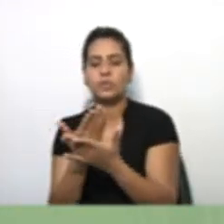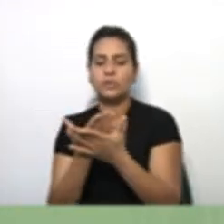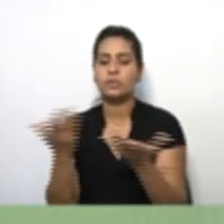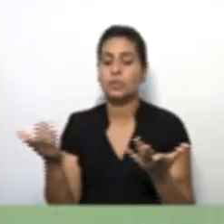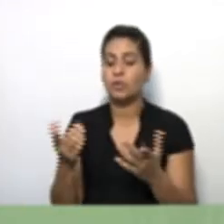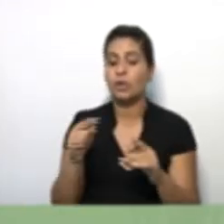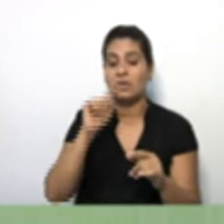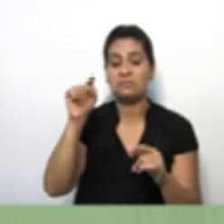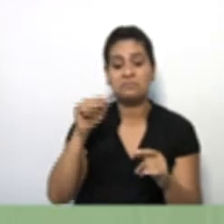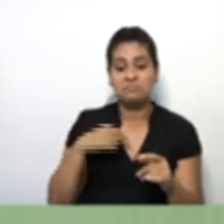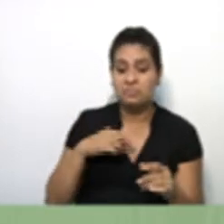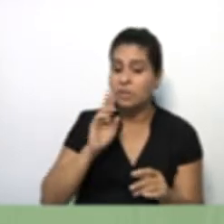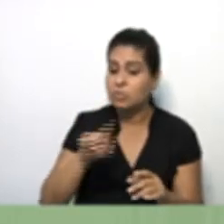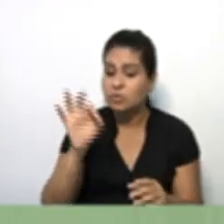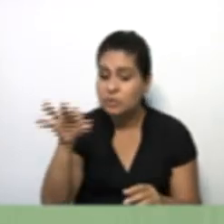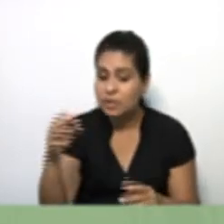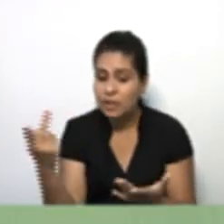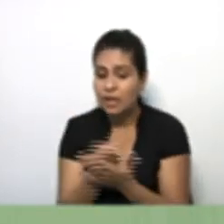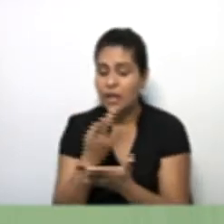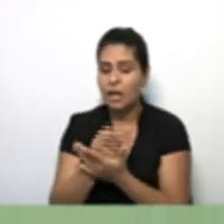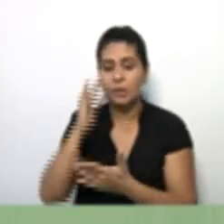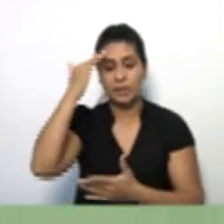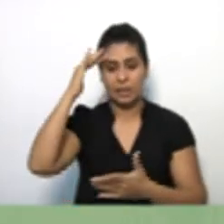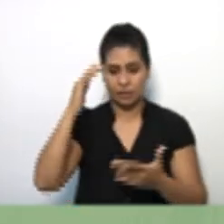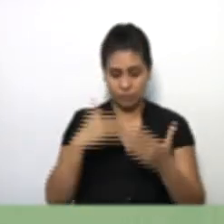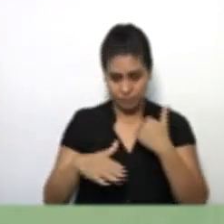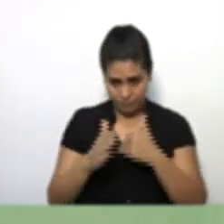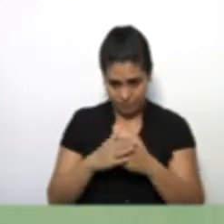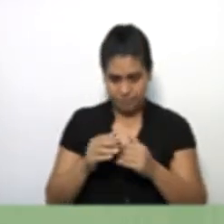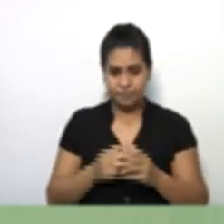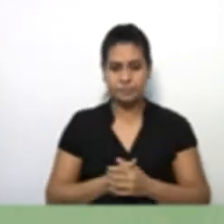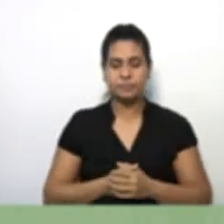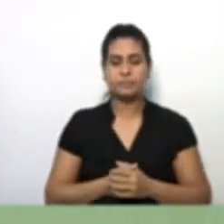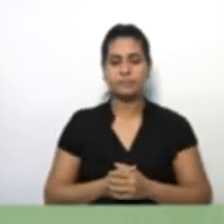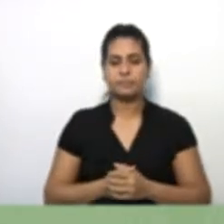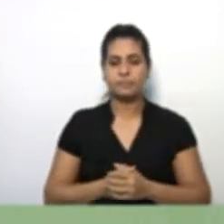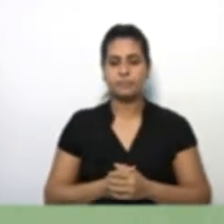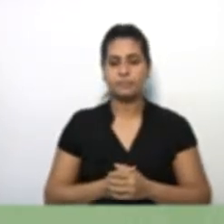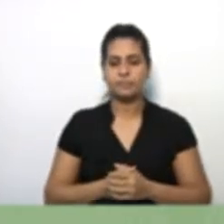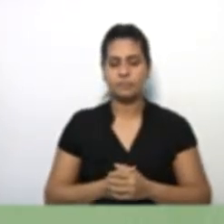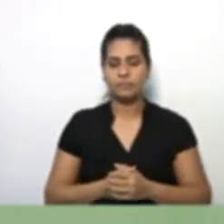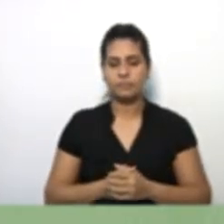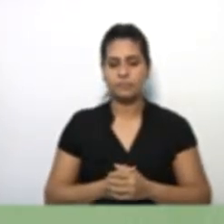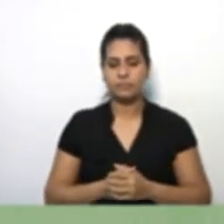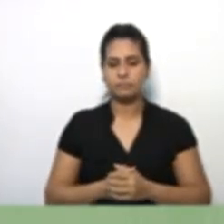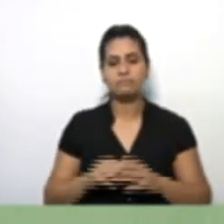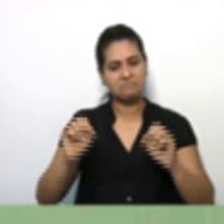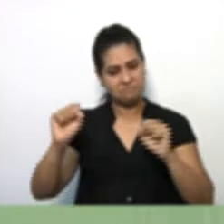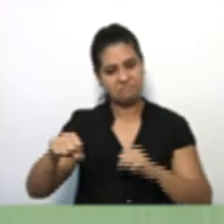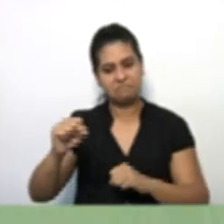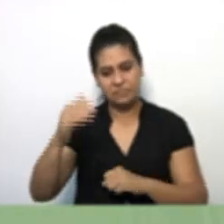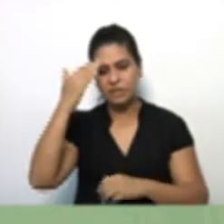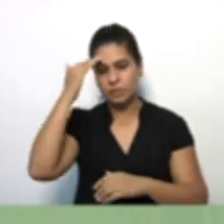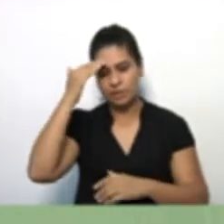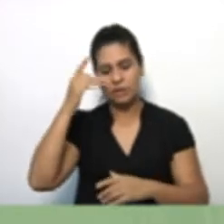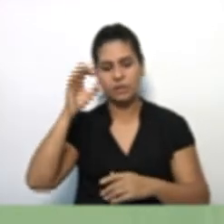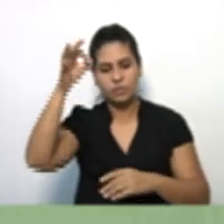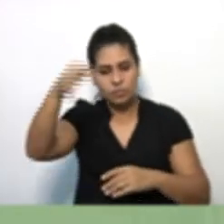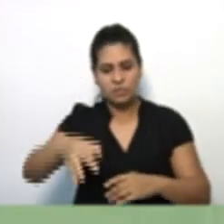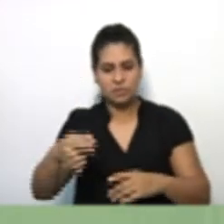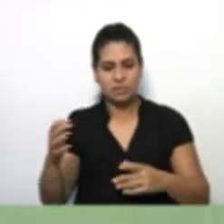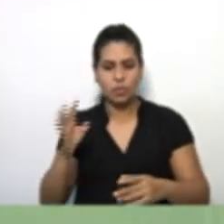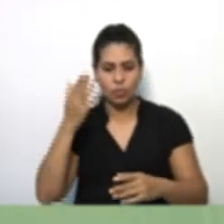deixou a desejar aí na resposta? Não, não. Não entendeu? Todas as escolas estão compreendendo perfeitamente o conhecimento,